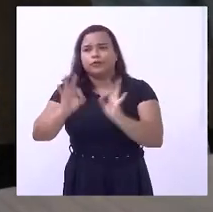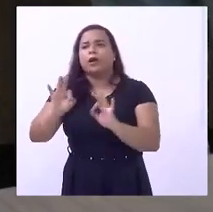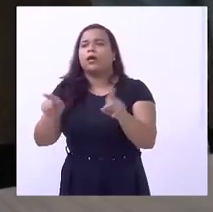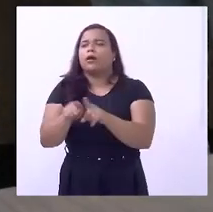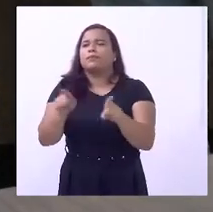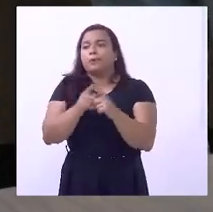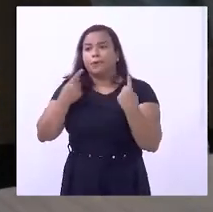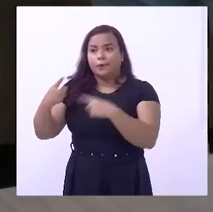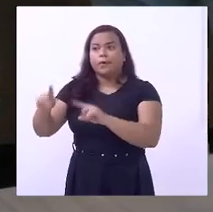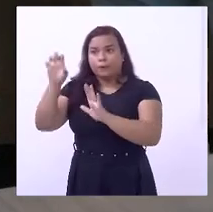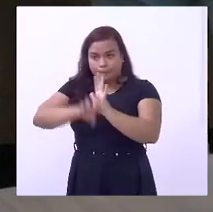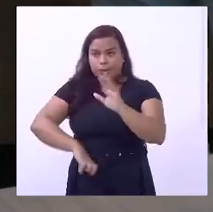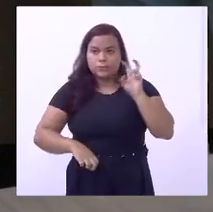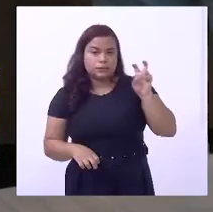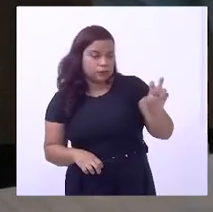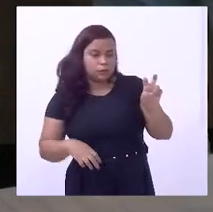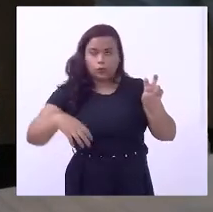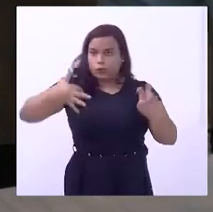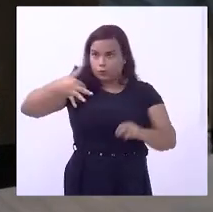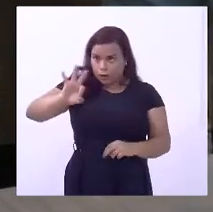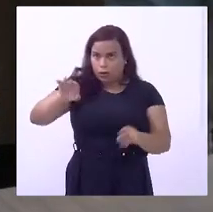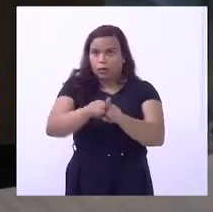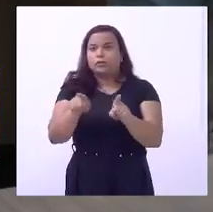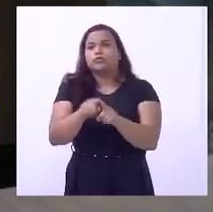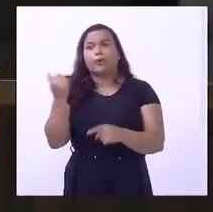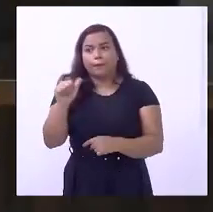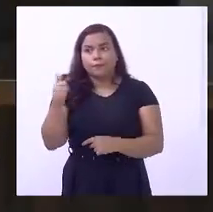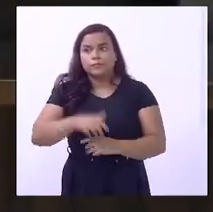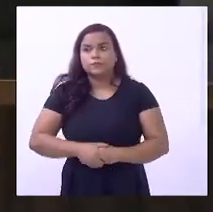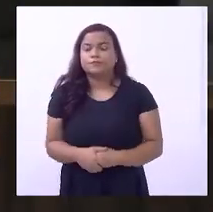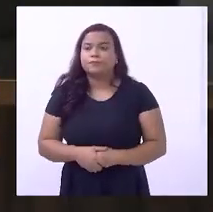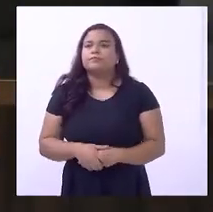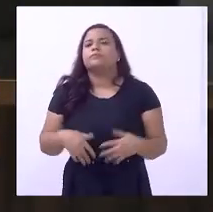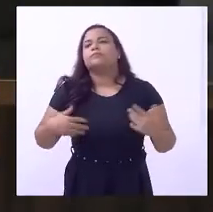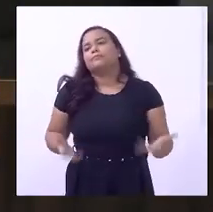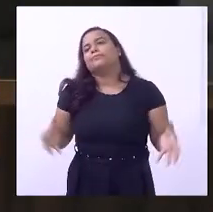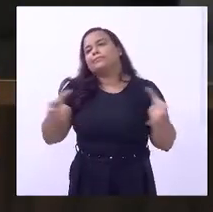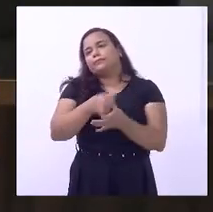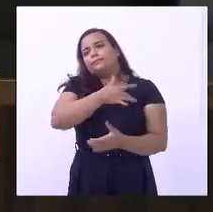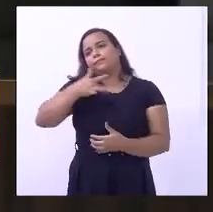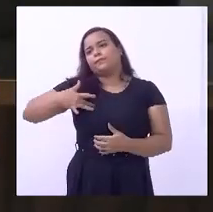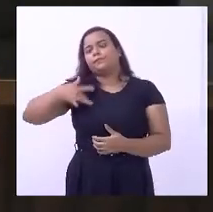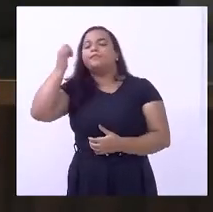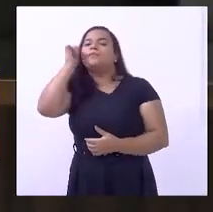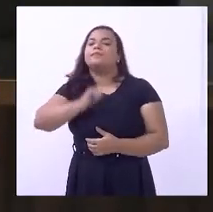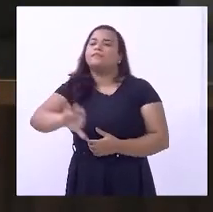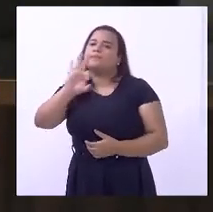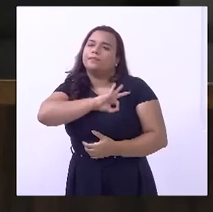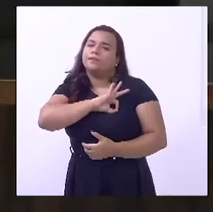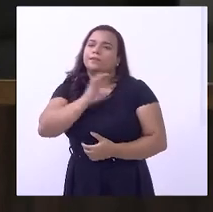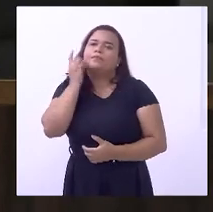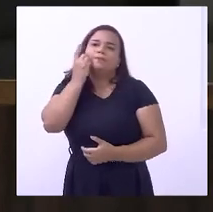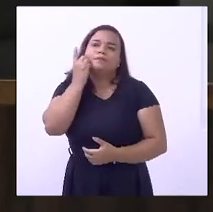às emendas 5, 10 e 11. Pela Comissão de Saúde, deputada Marta Rocha.